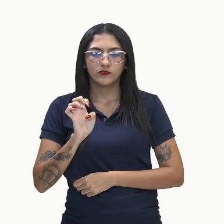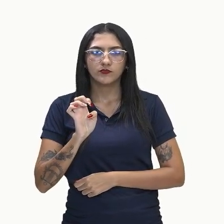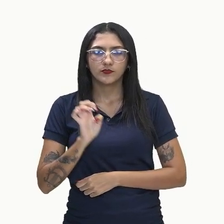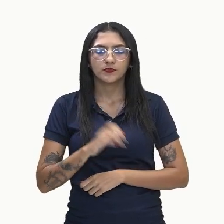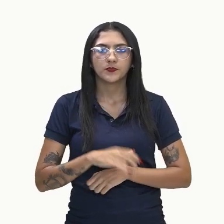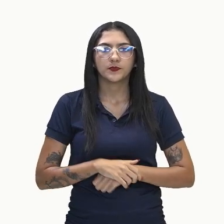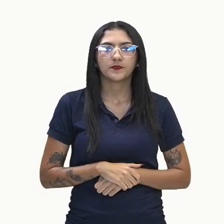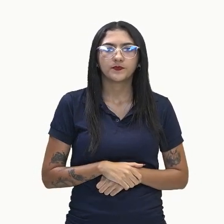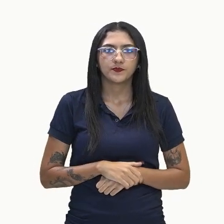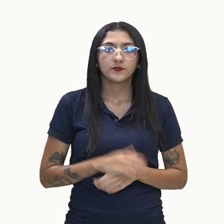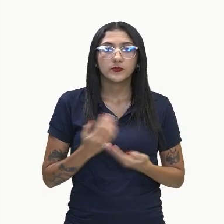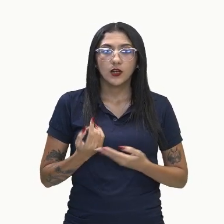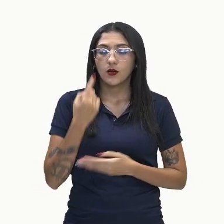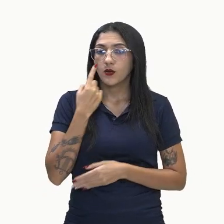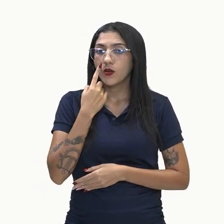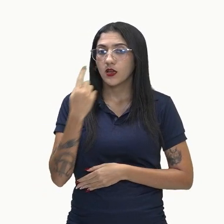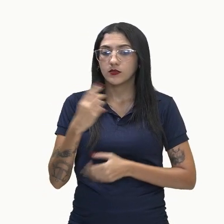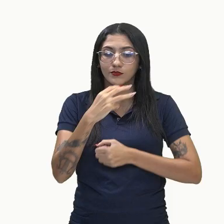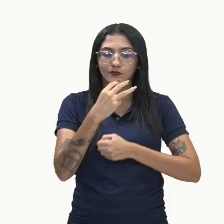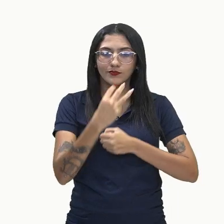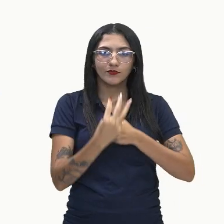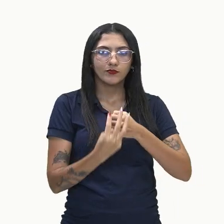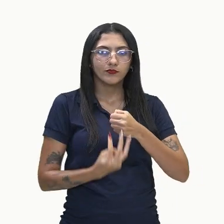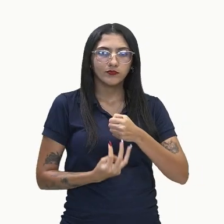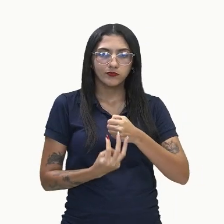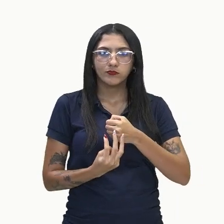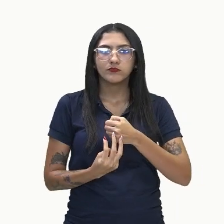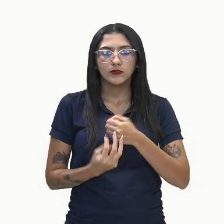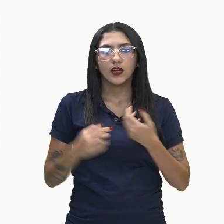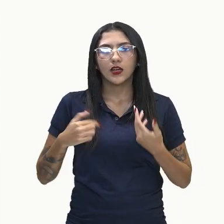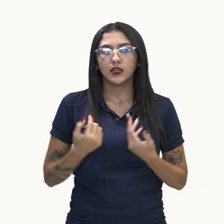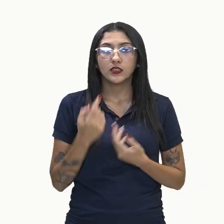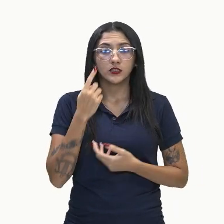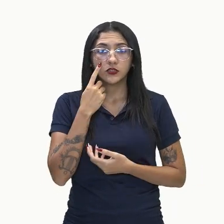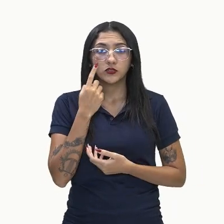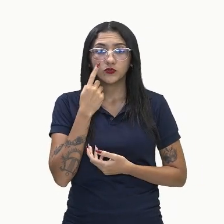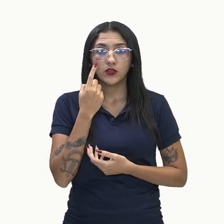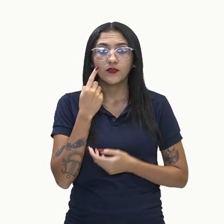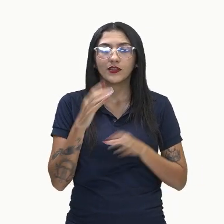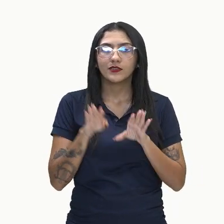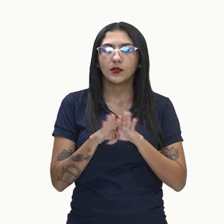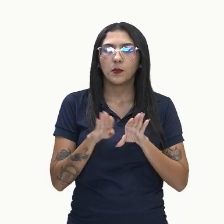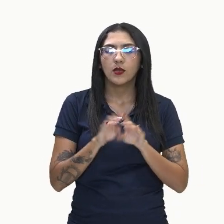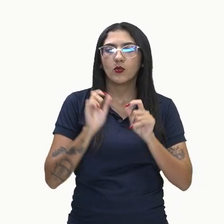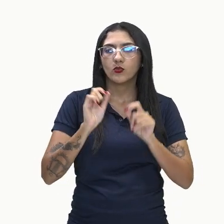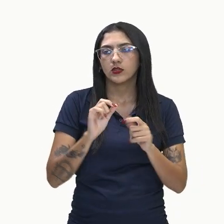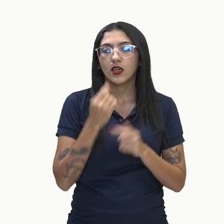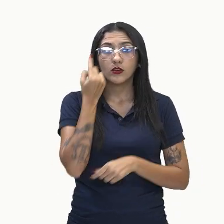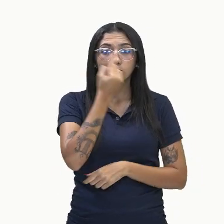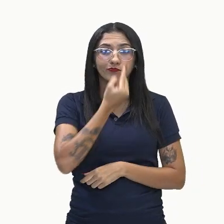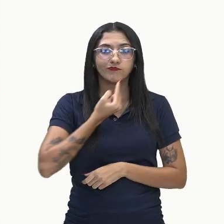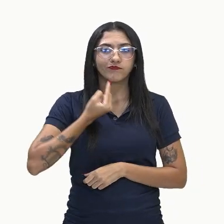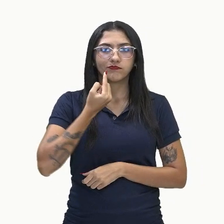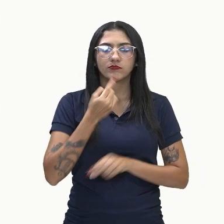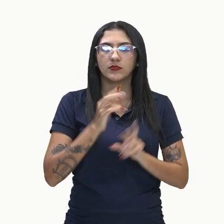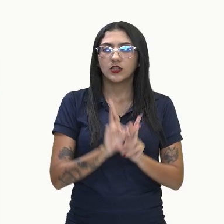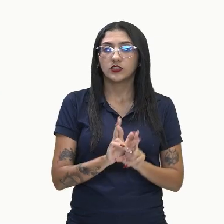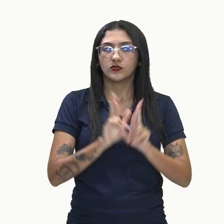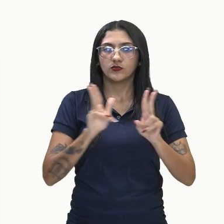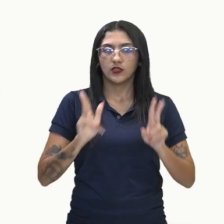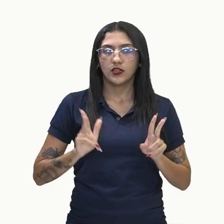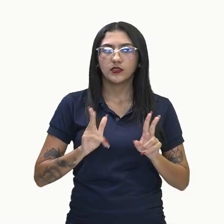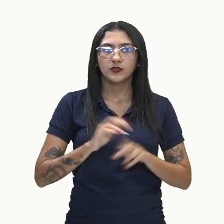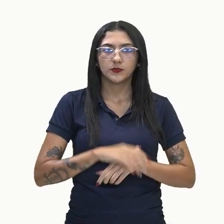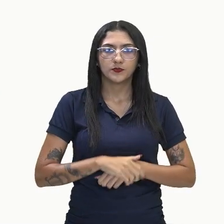E aqui a gente vai perceber também nos meridianos, olha, os fusos horários. Nos paralelos